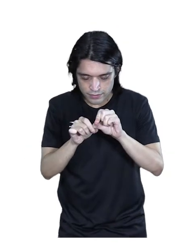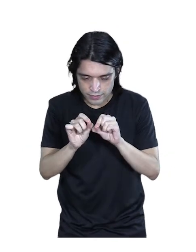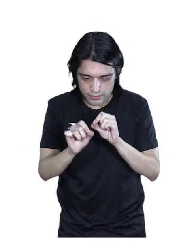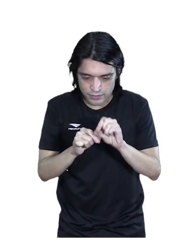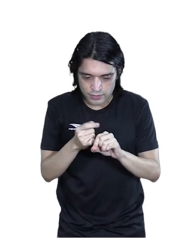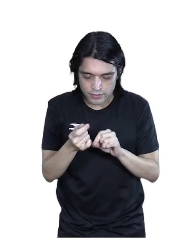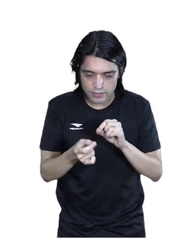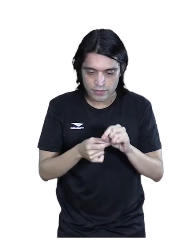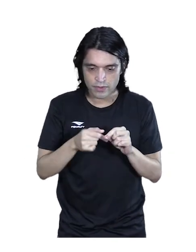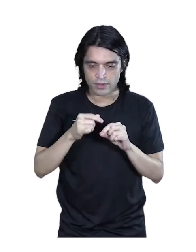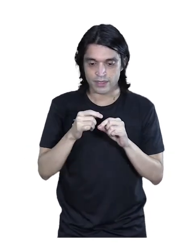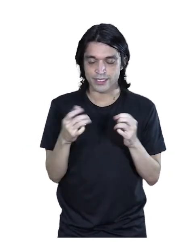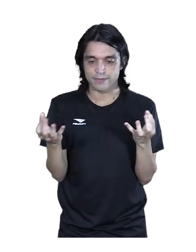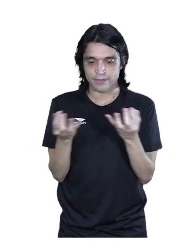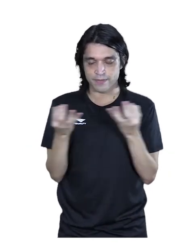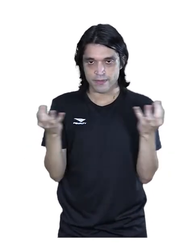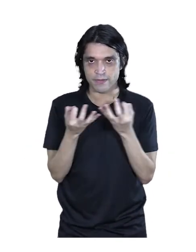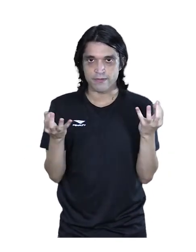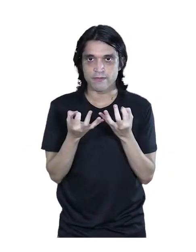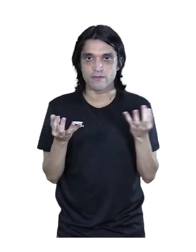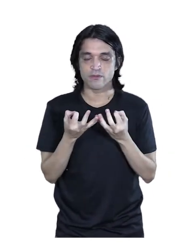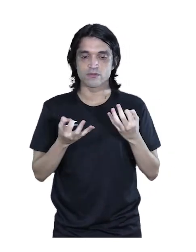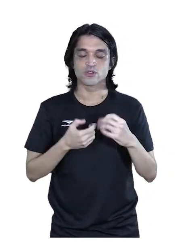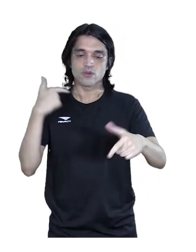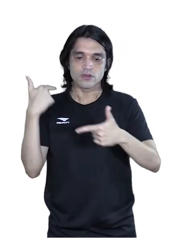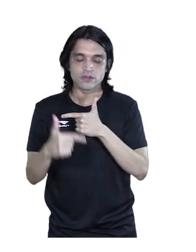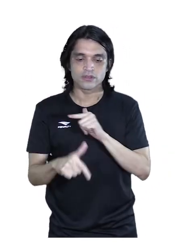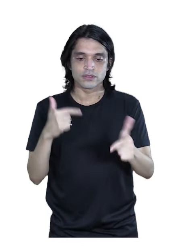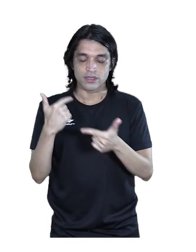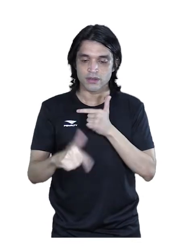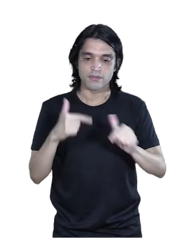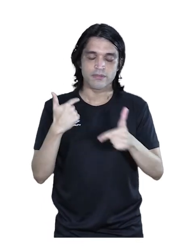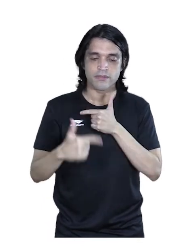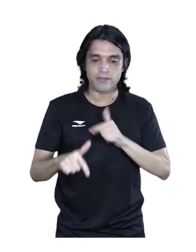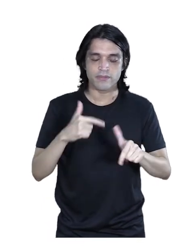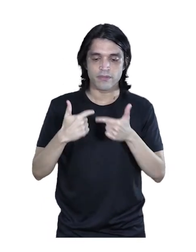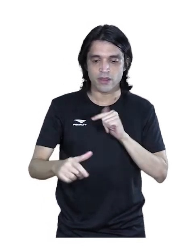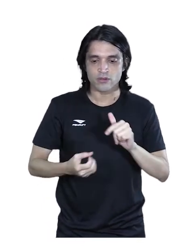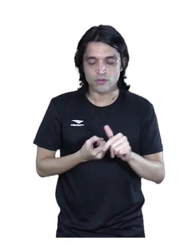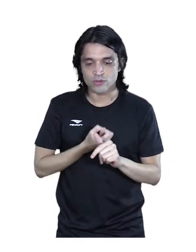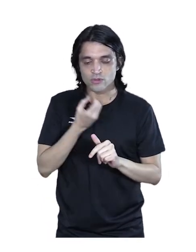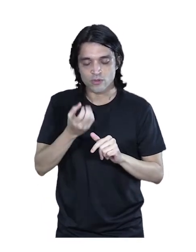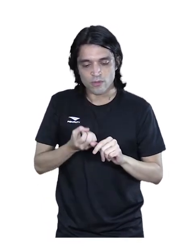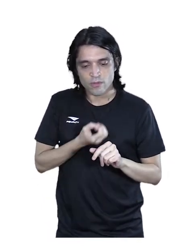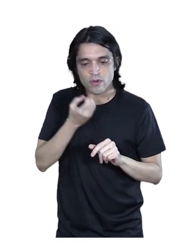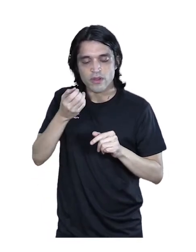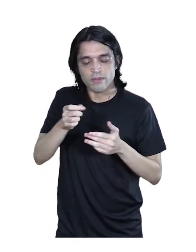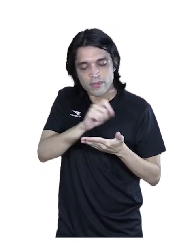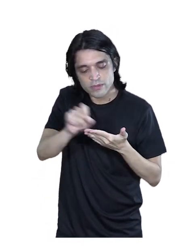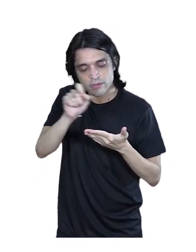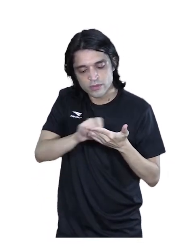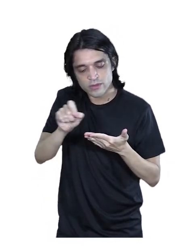um defeito, e que o lavor do verso, acaso por tão sutil, possa ao lavor lembrar de um vaso